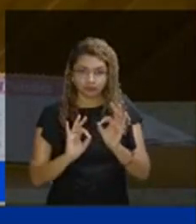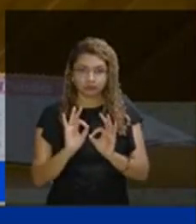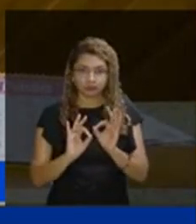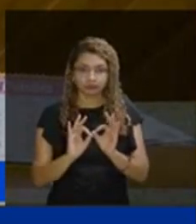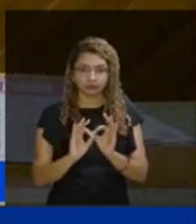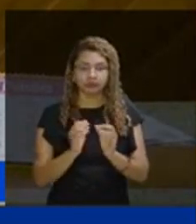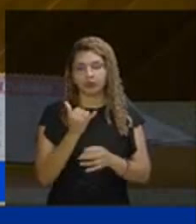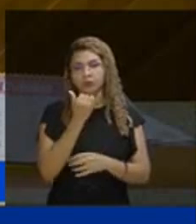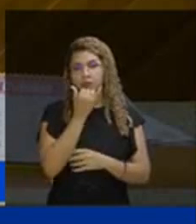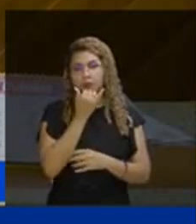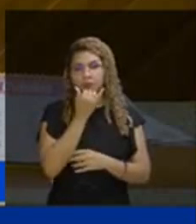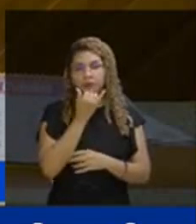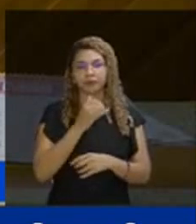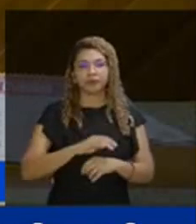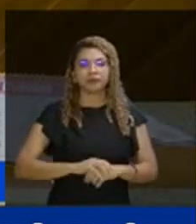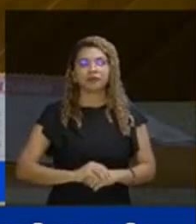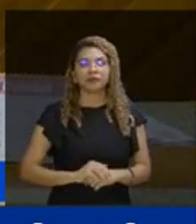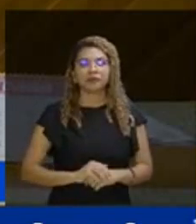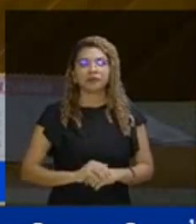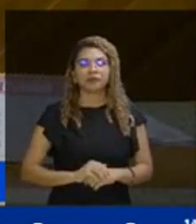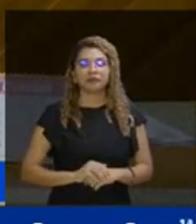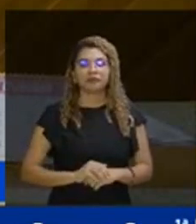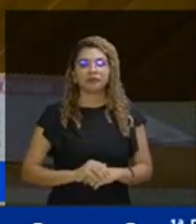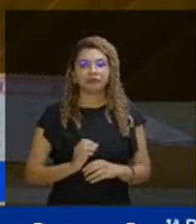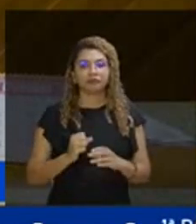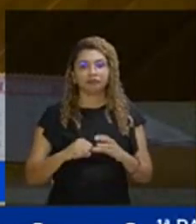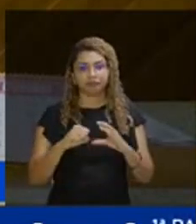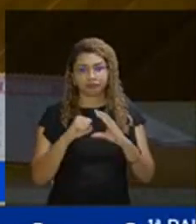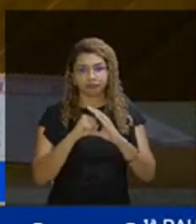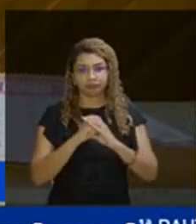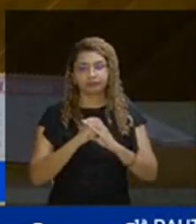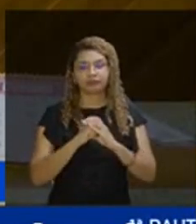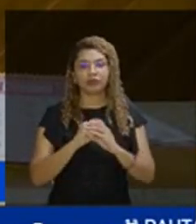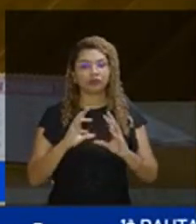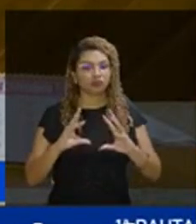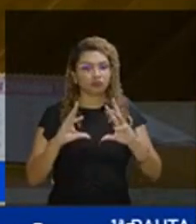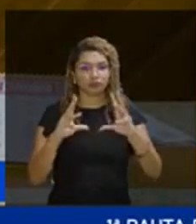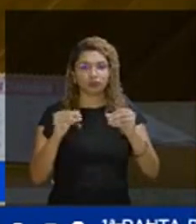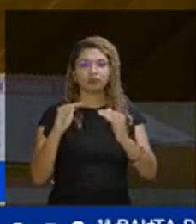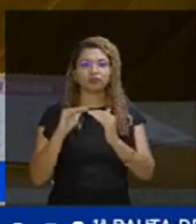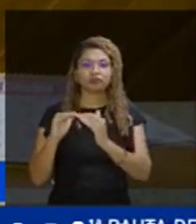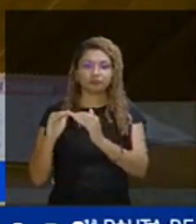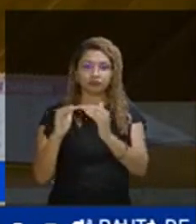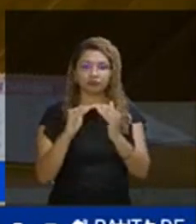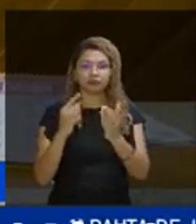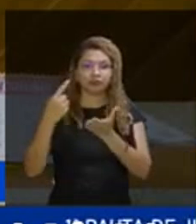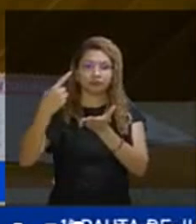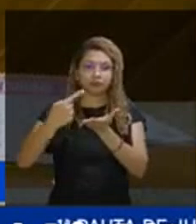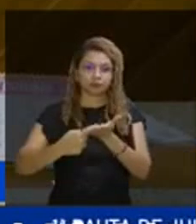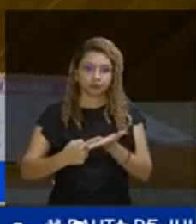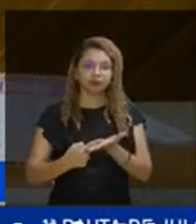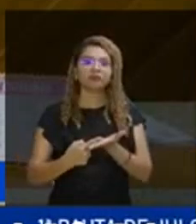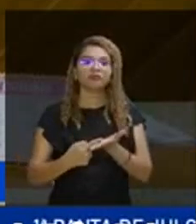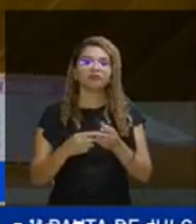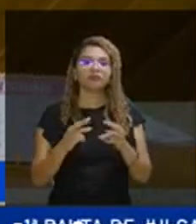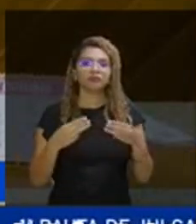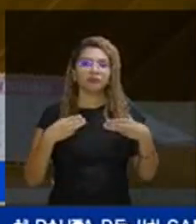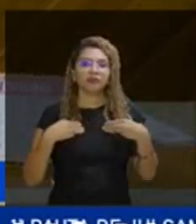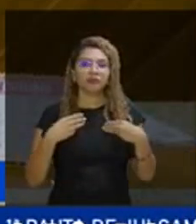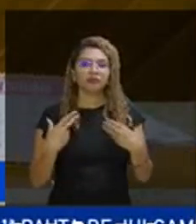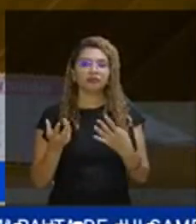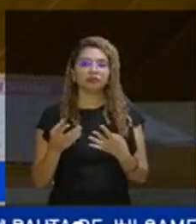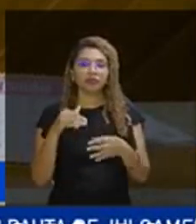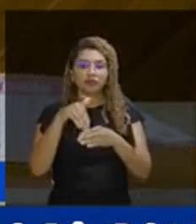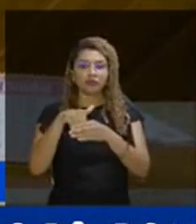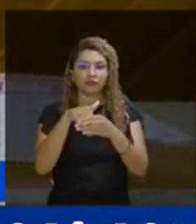Okay? Peço desculpas. Então, o Tribunal Regional Eleitoral do Amapá, por unanimidade, conheceu do recurso e, no mérito, negou-lhe provimento os termos do voto